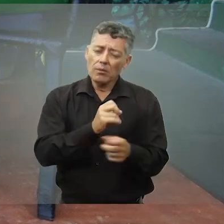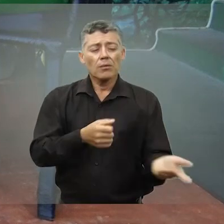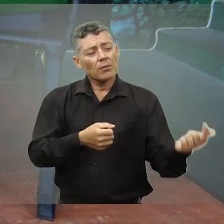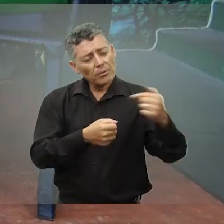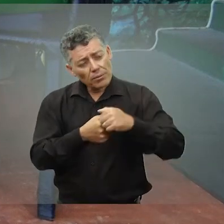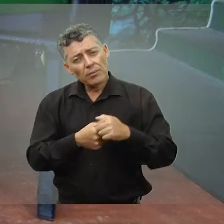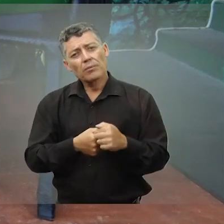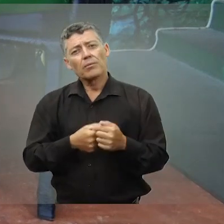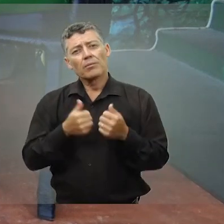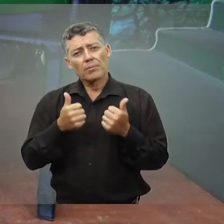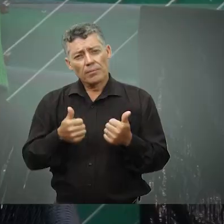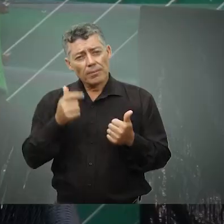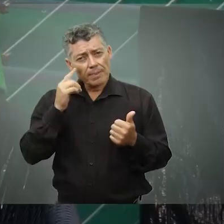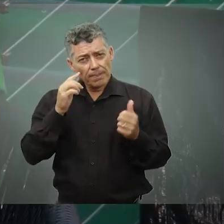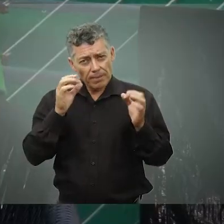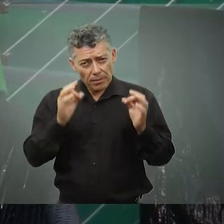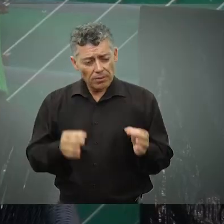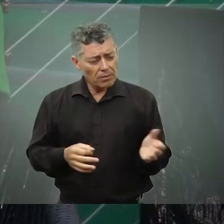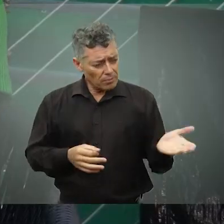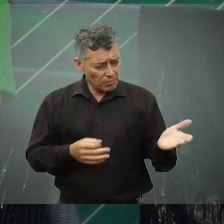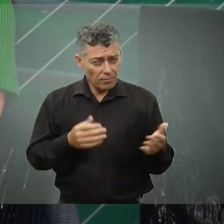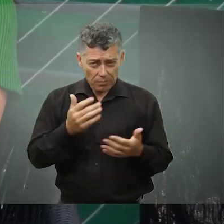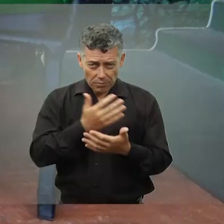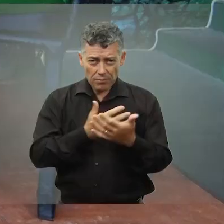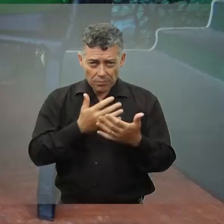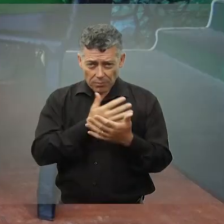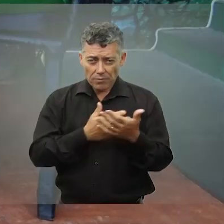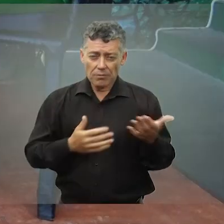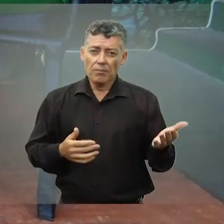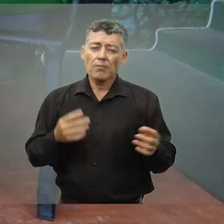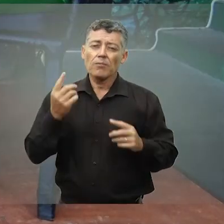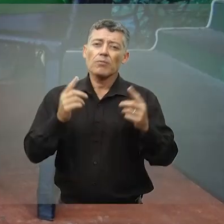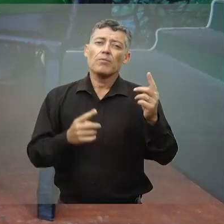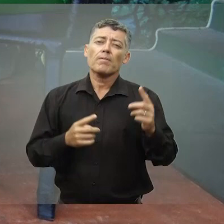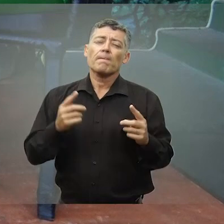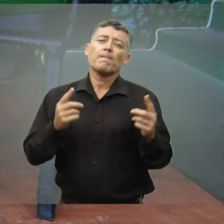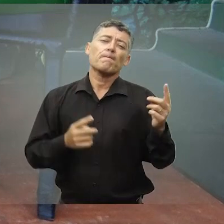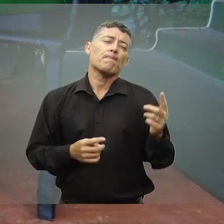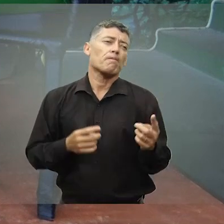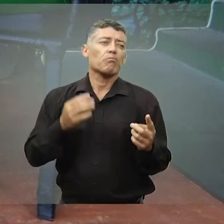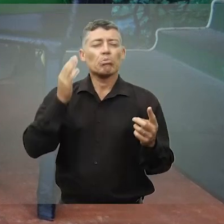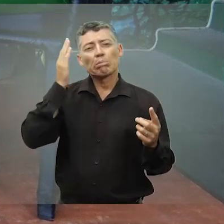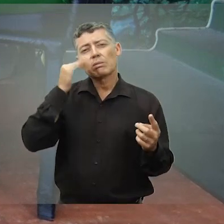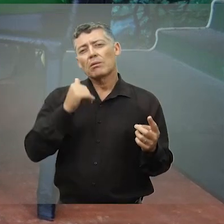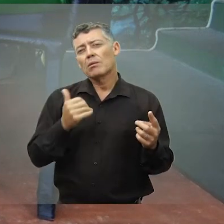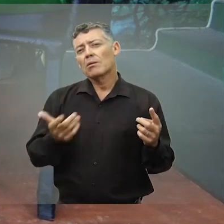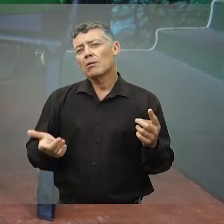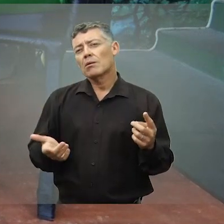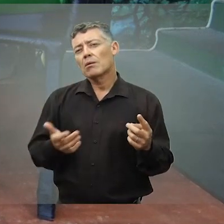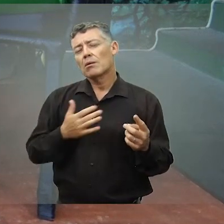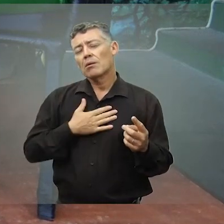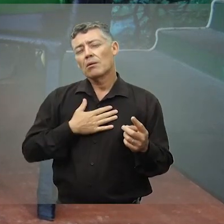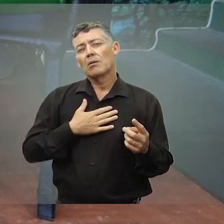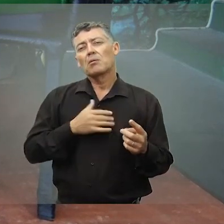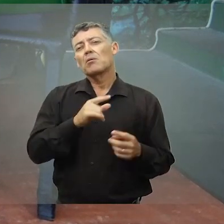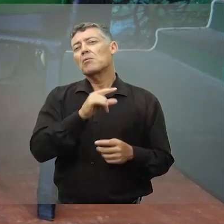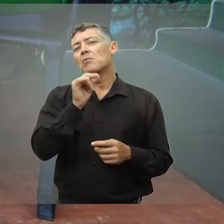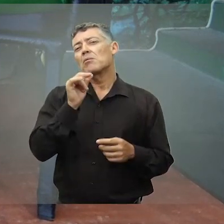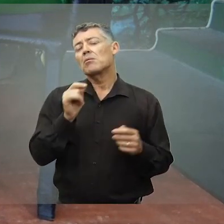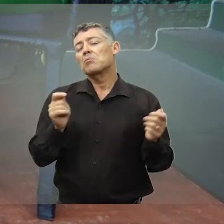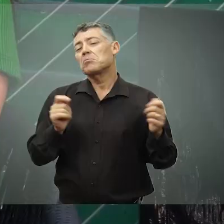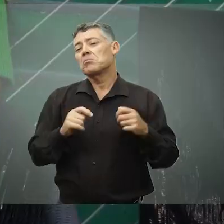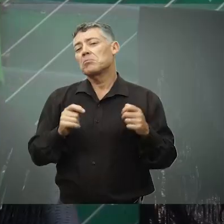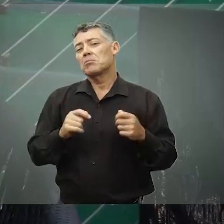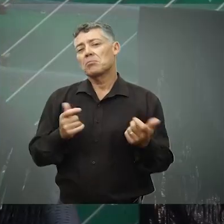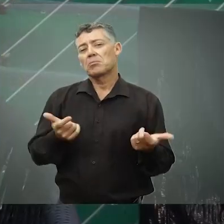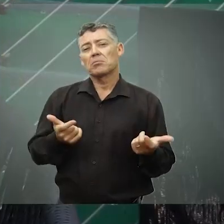ativa, com certeza. Serginho, vamos de música agora um pouquinho, né? Eu queria que você escolhesse uma música que a gente sabe que é muito conhecida. Se eu puder já ir escolhendo...